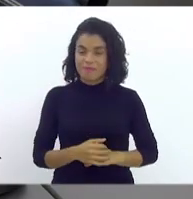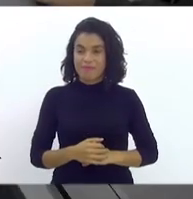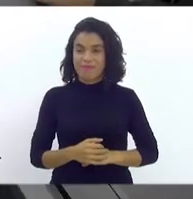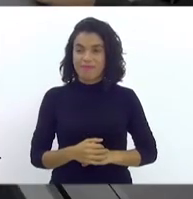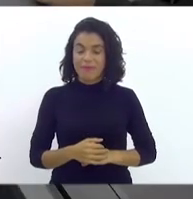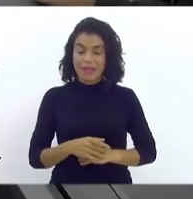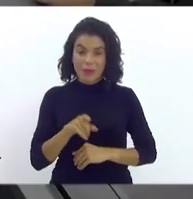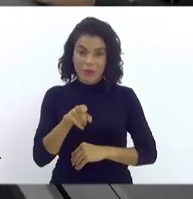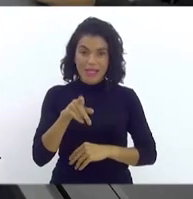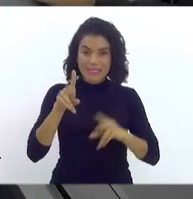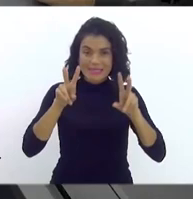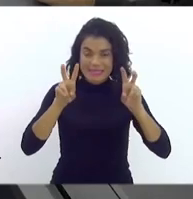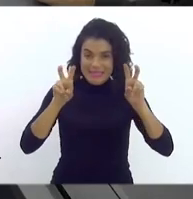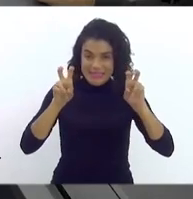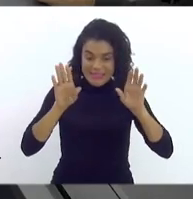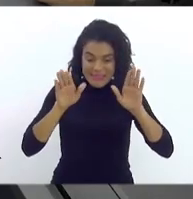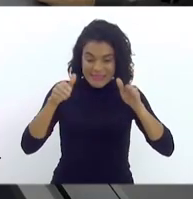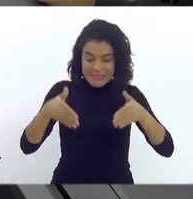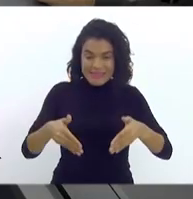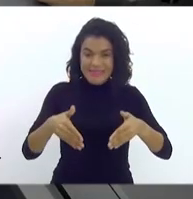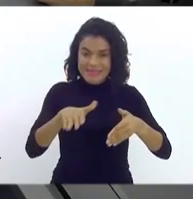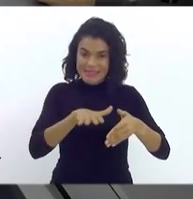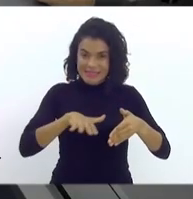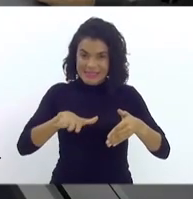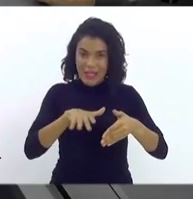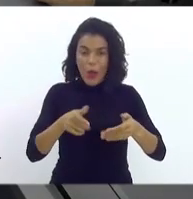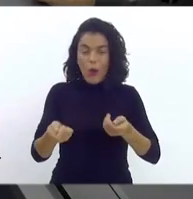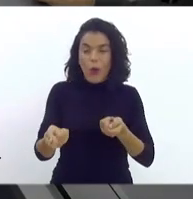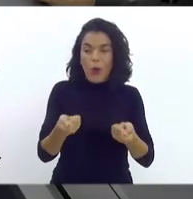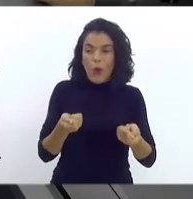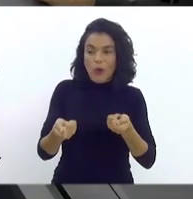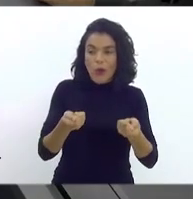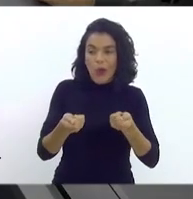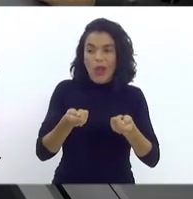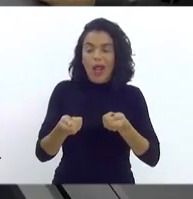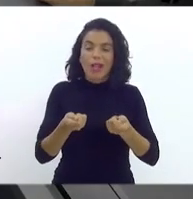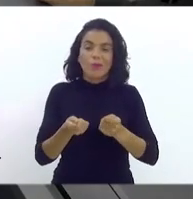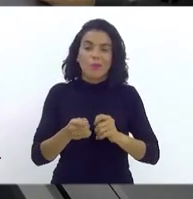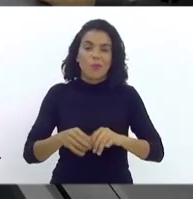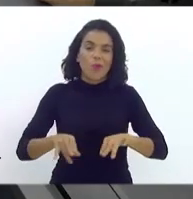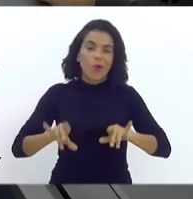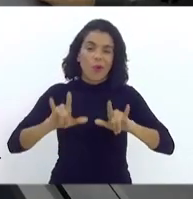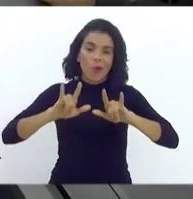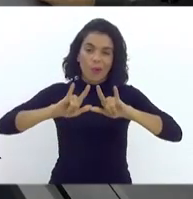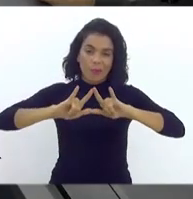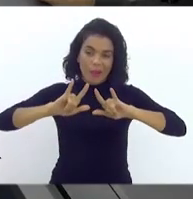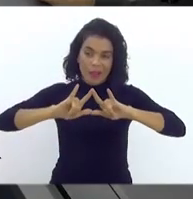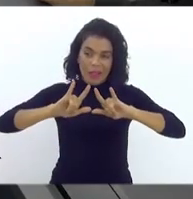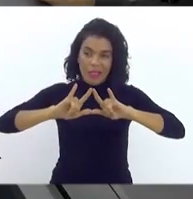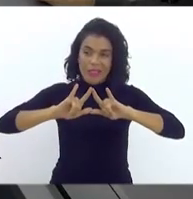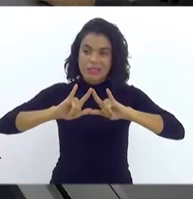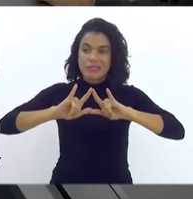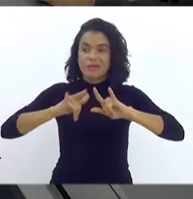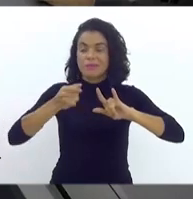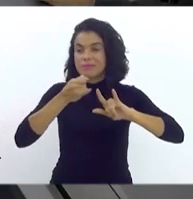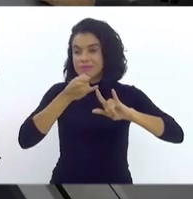Especificamente nessas questões de áreas... controladas pelo poder paralelo e por milícia ou